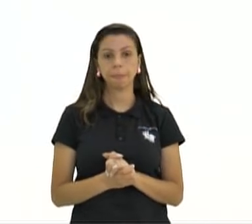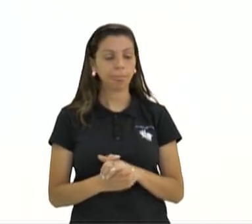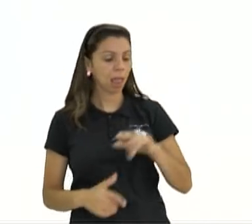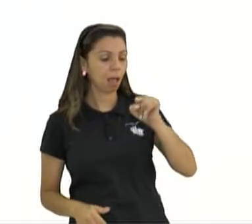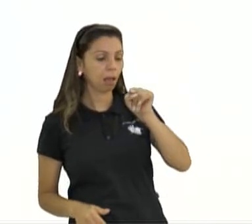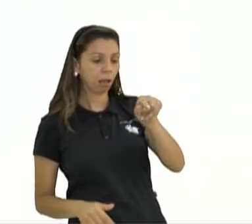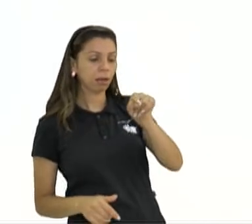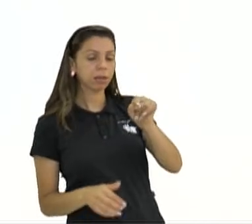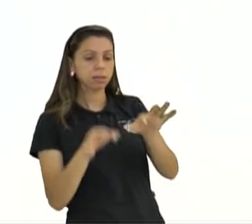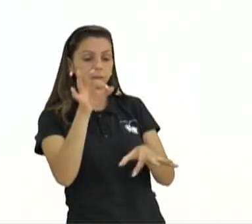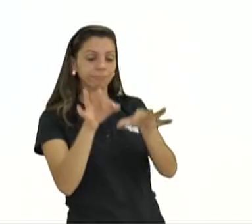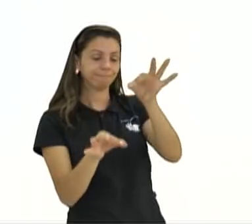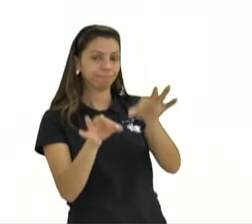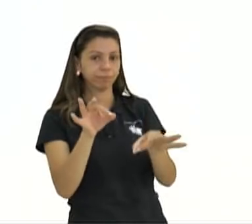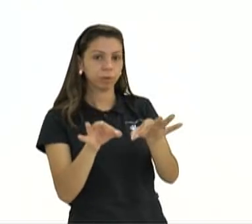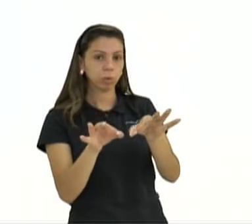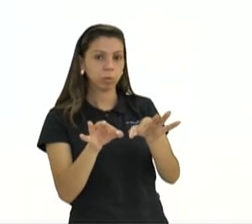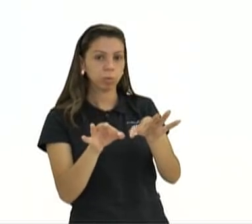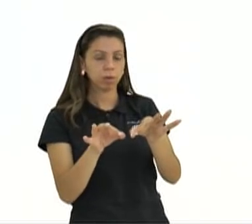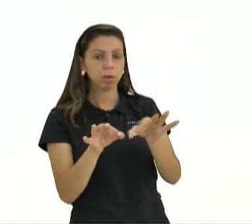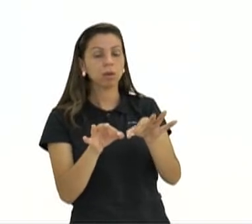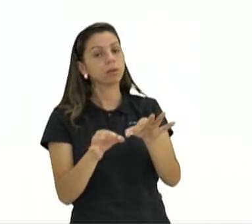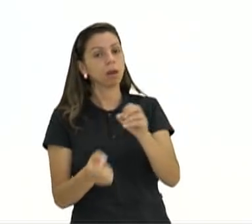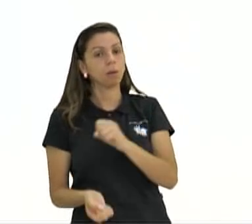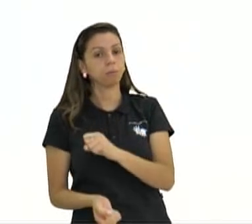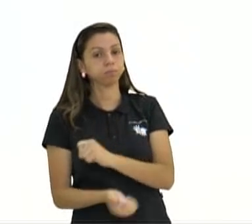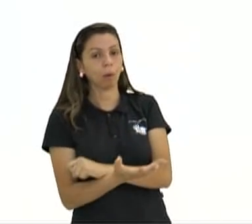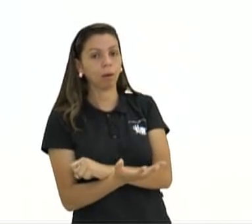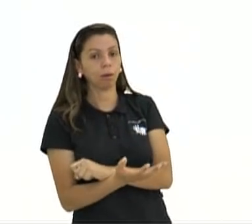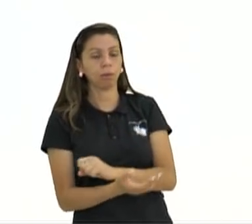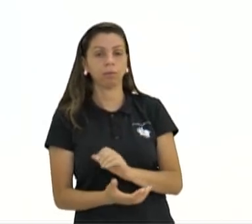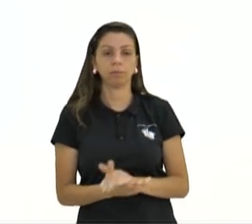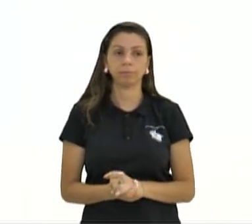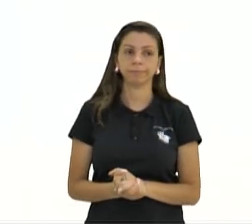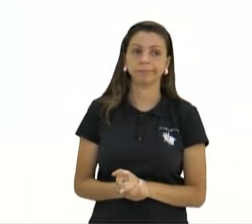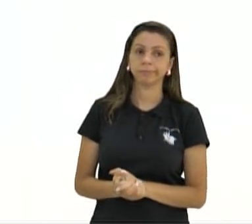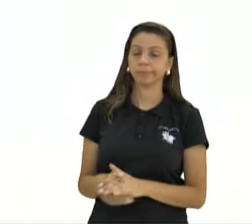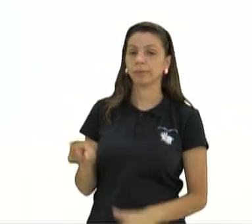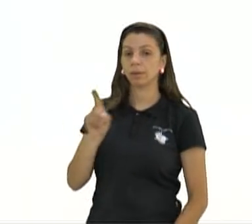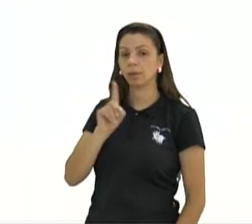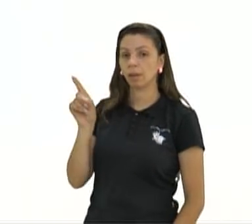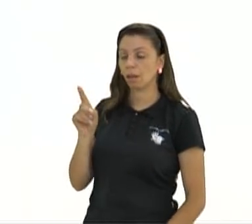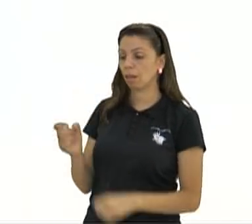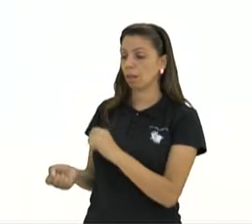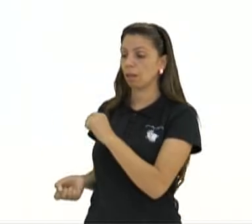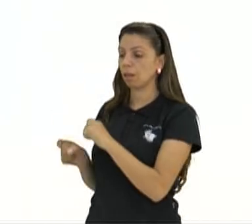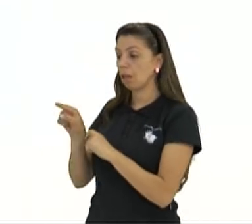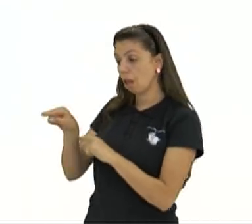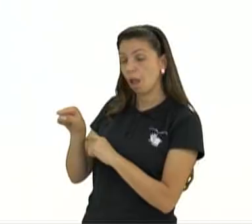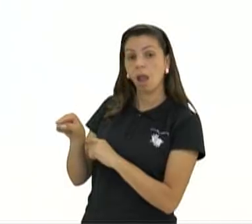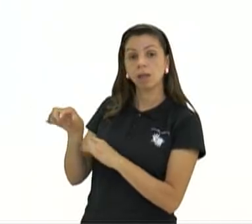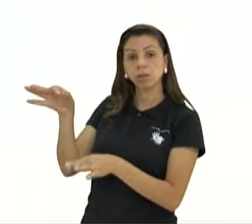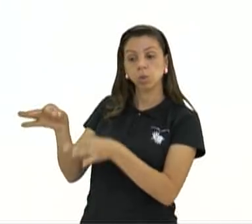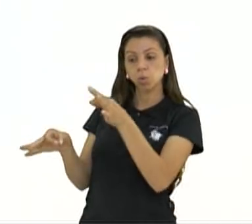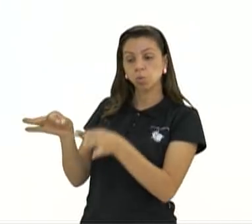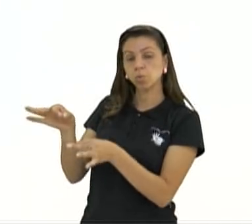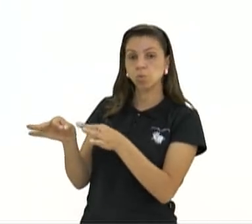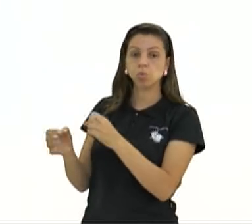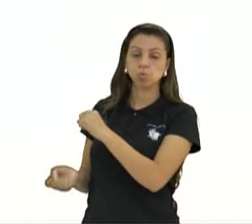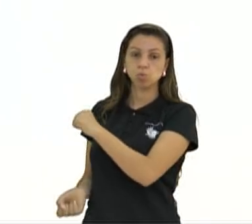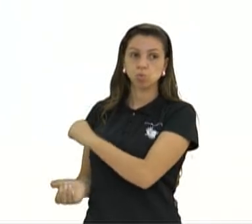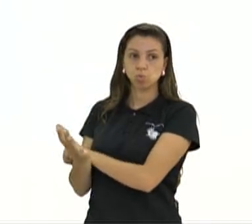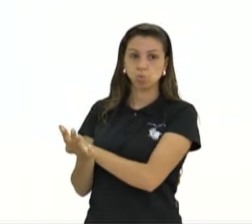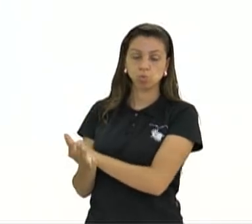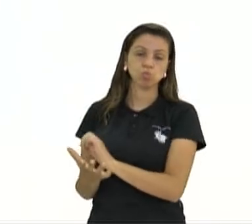juiz é corrupto. Esse juiz é corrupto. Esse juiz é corrupto. Professora, mas para mim é a